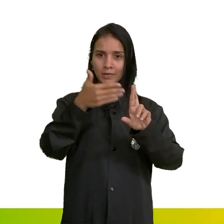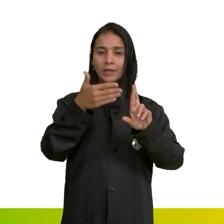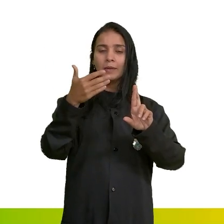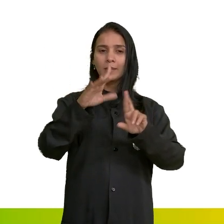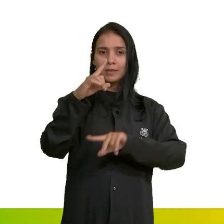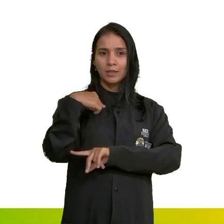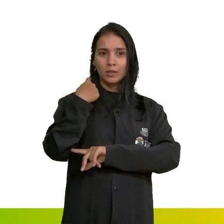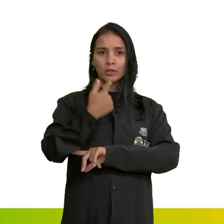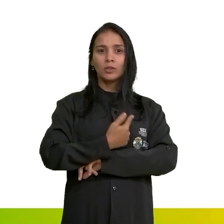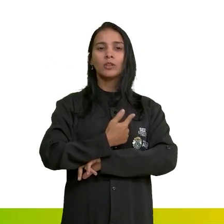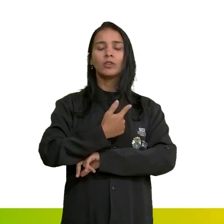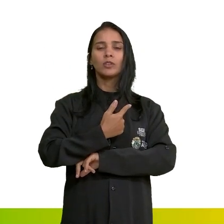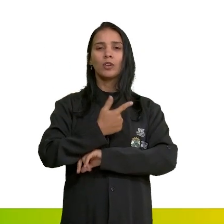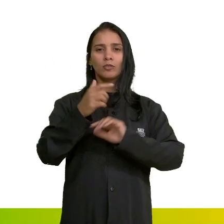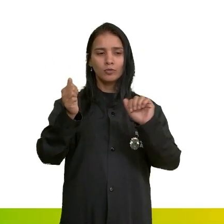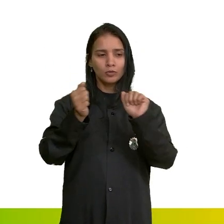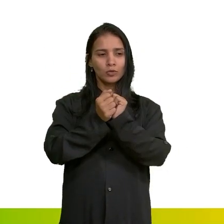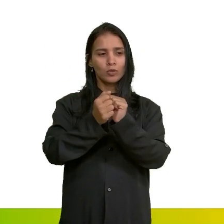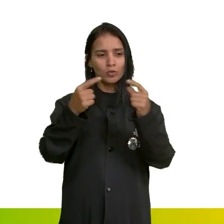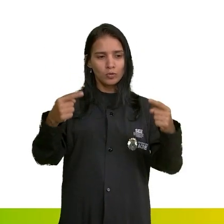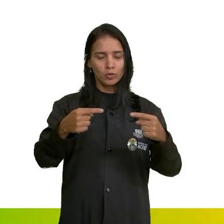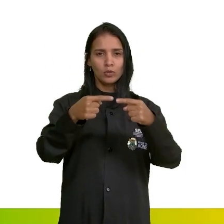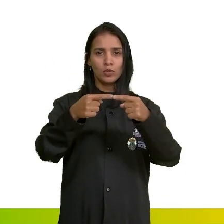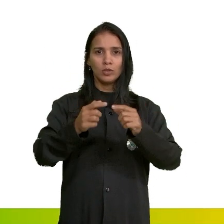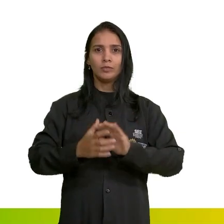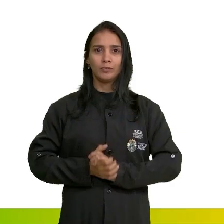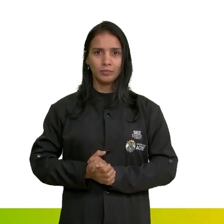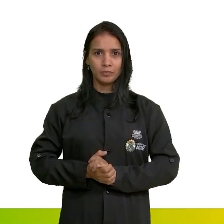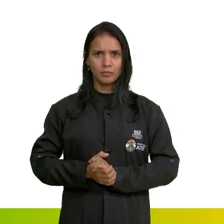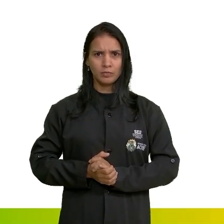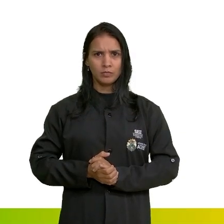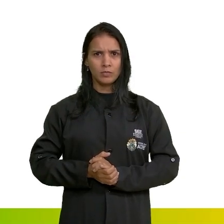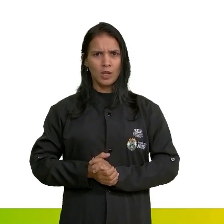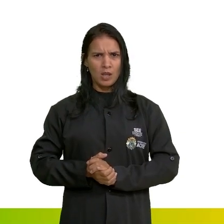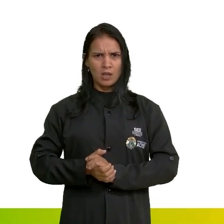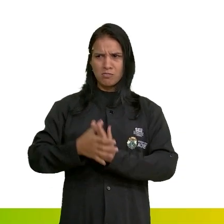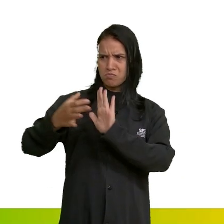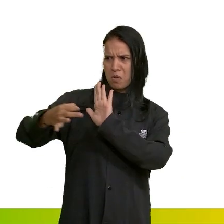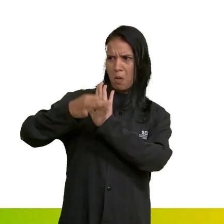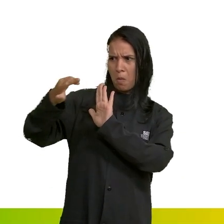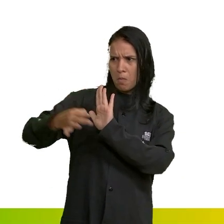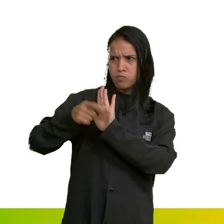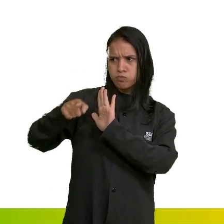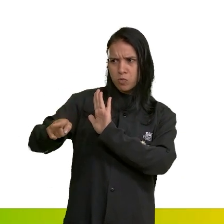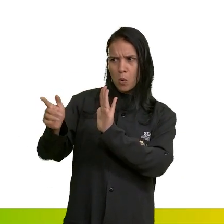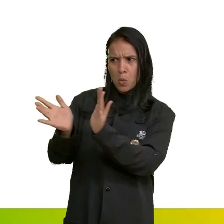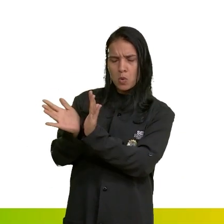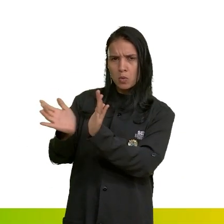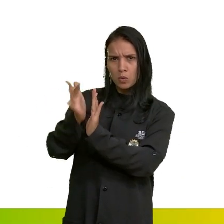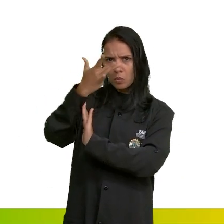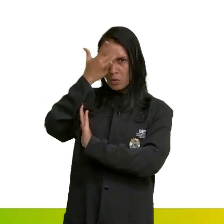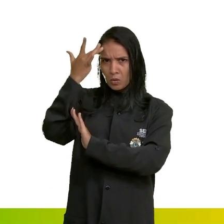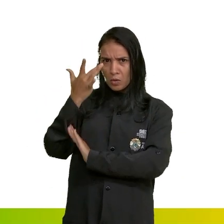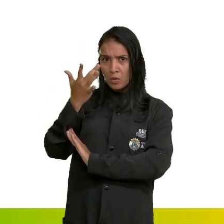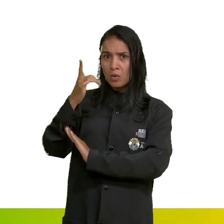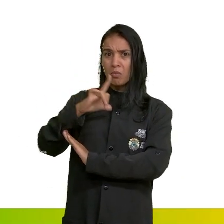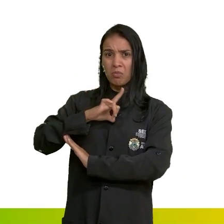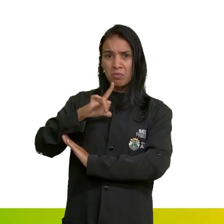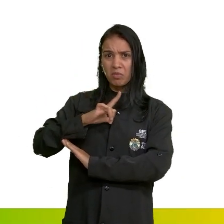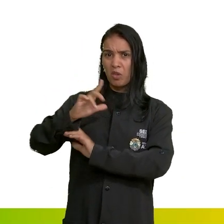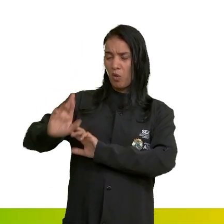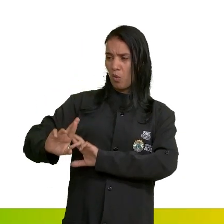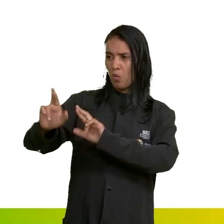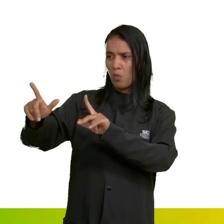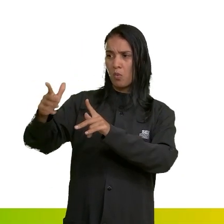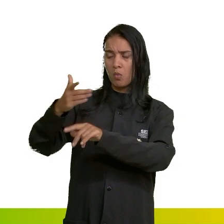alteridade. Letra A. Criticar uma cultura diferente por não adotar os mesmos costumes ocidentais. Letra